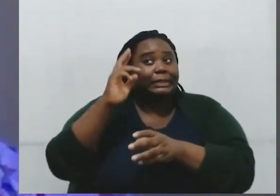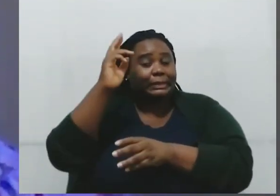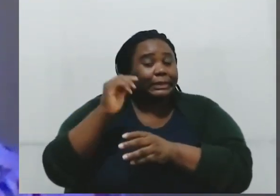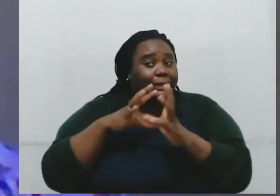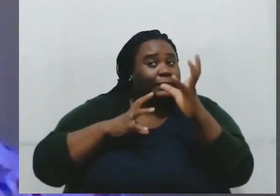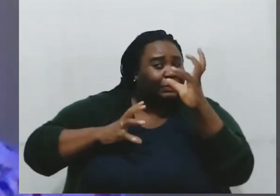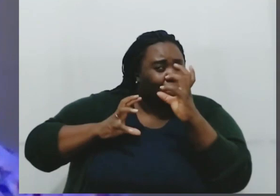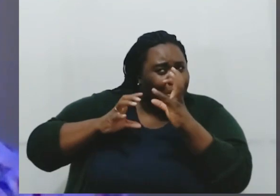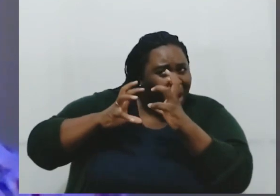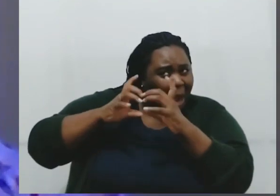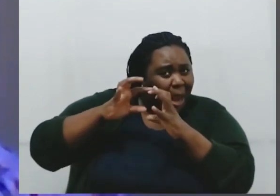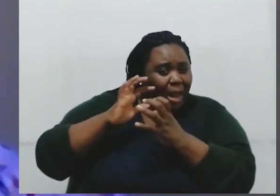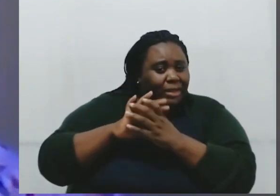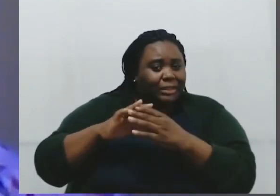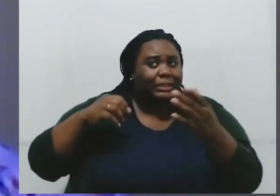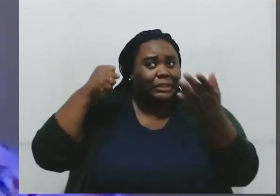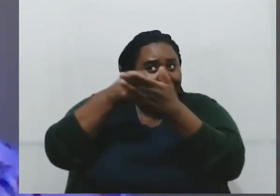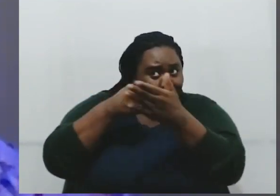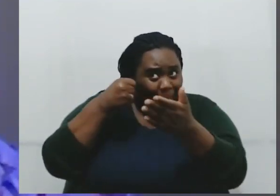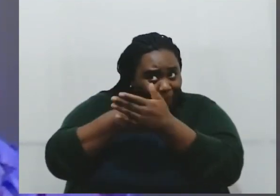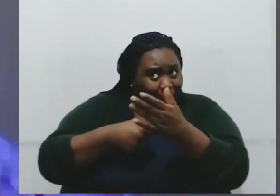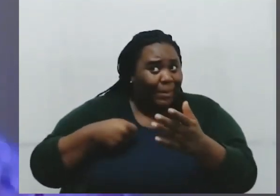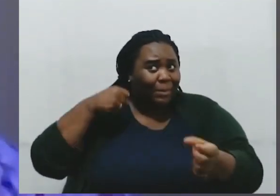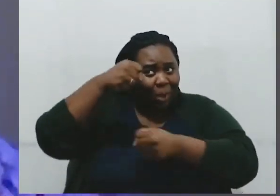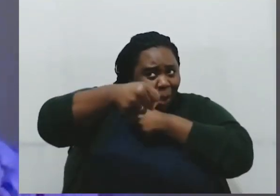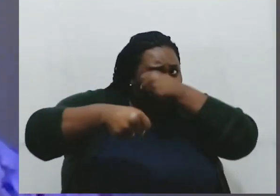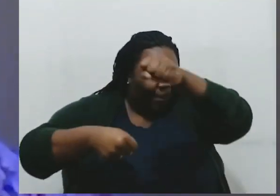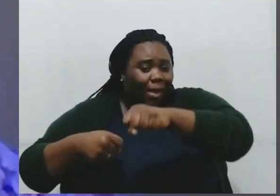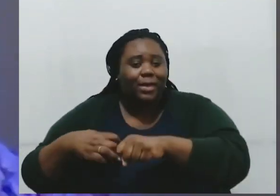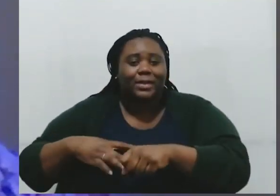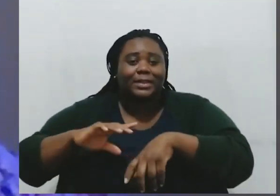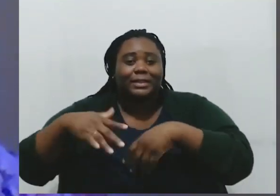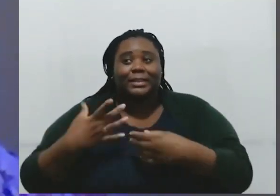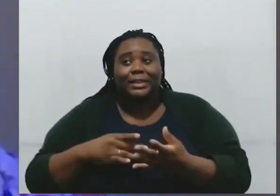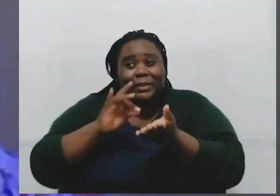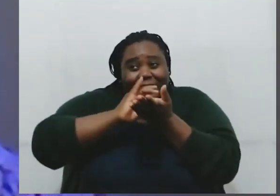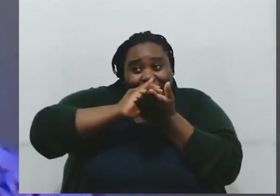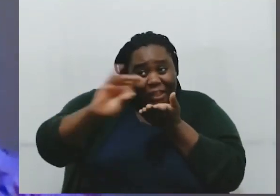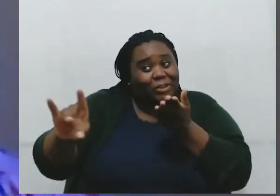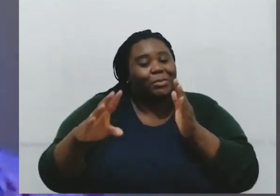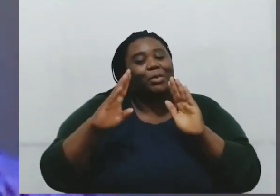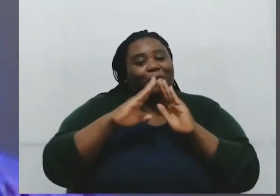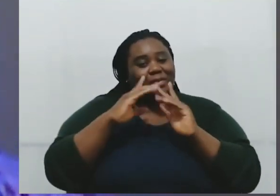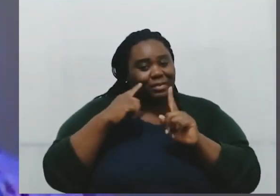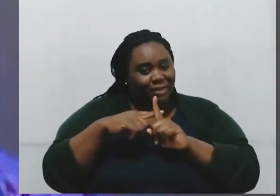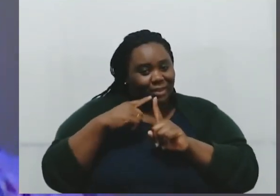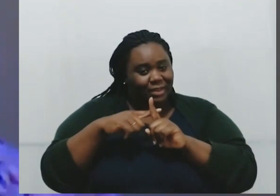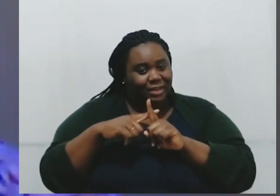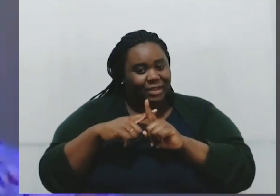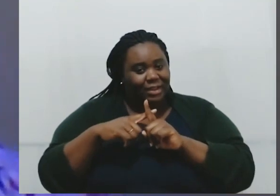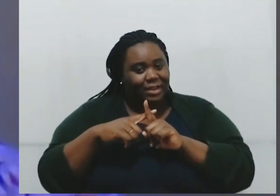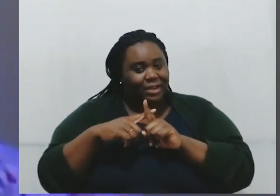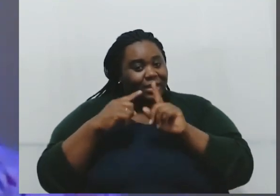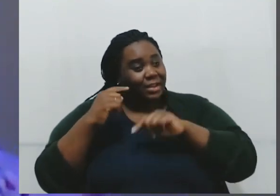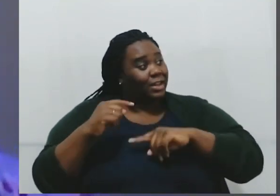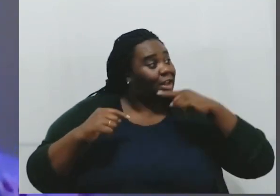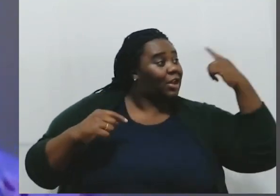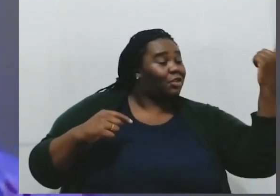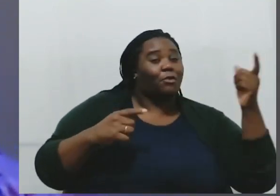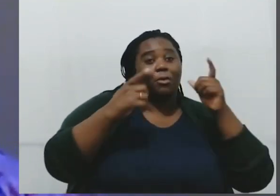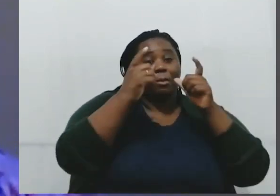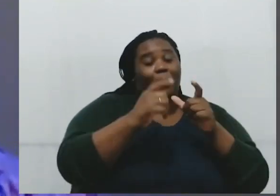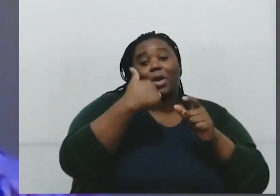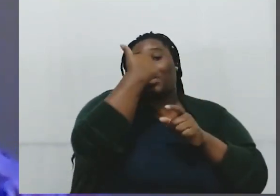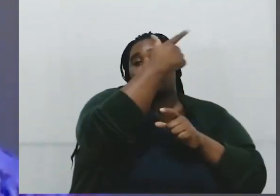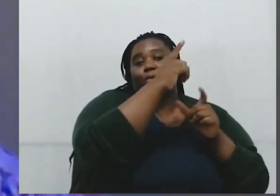já saio expulso da igreja e vou para o Sindicato dos Artistas de Rondônia fazer um curso